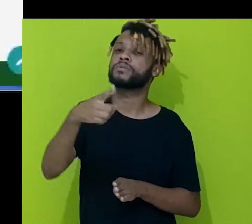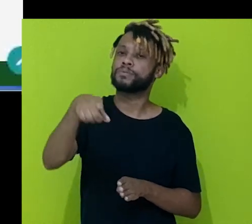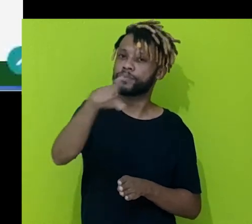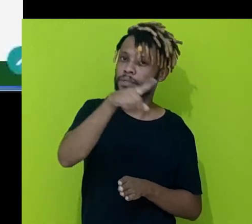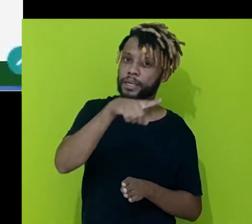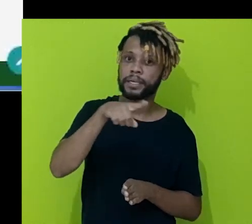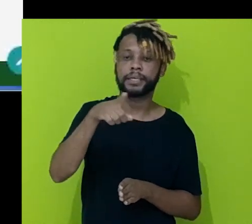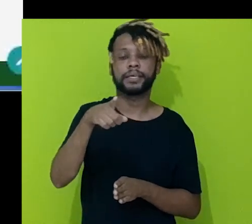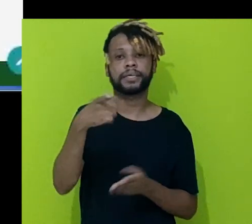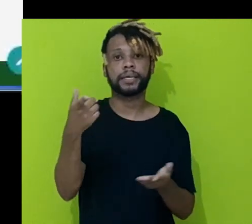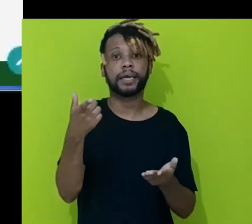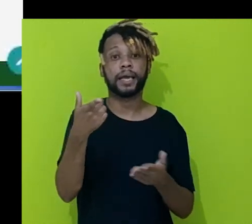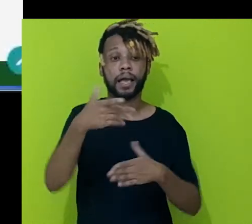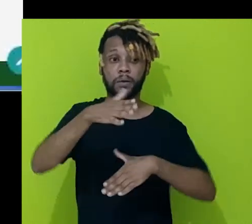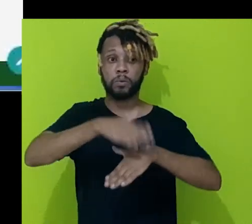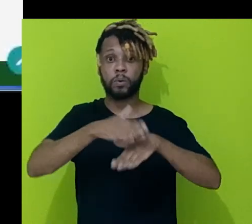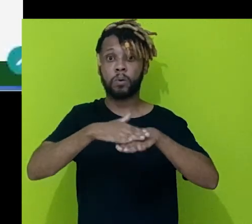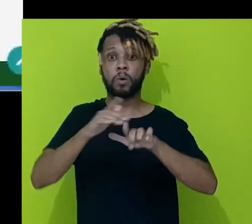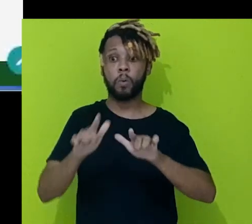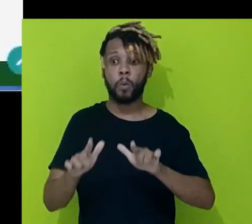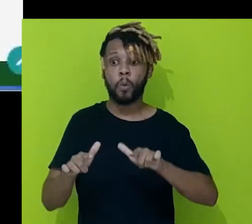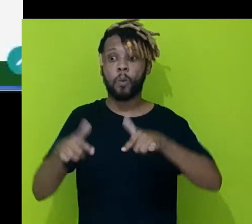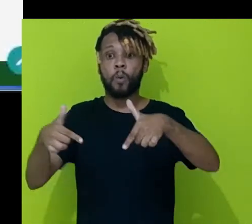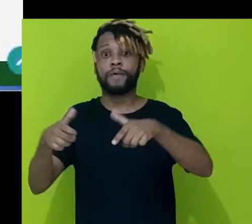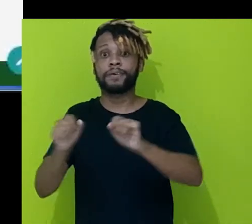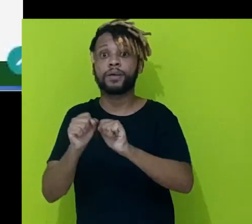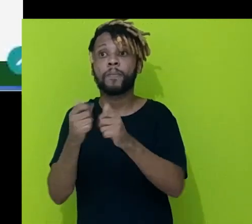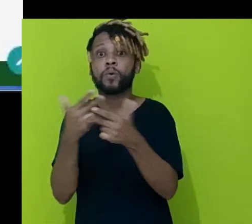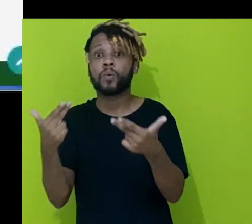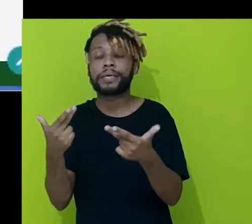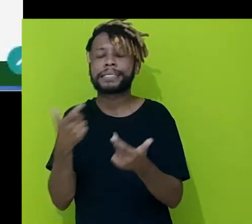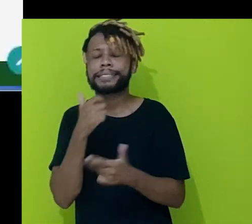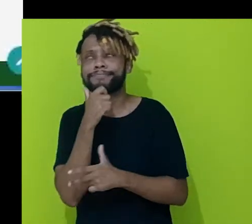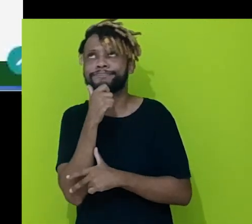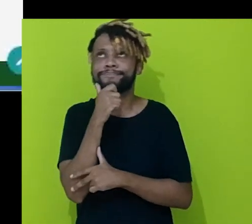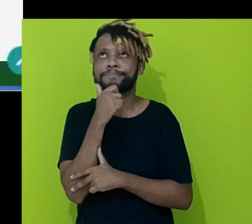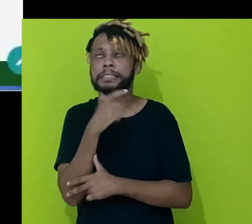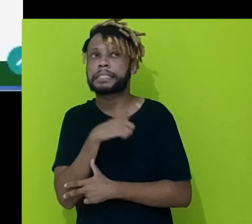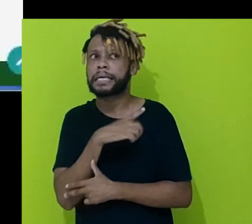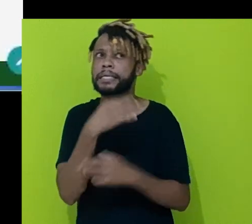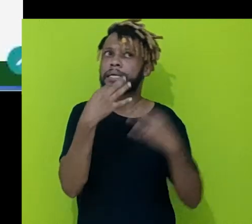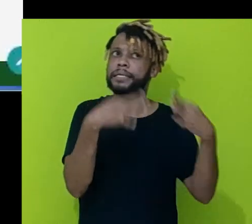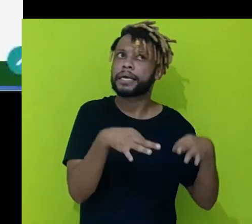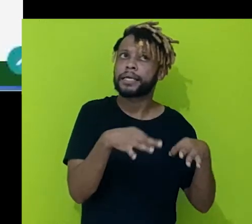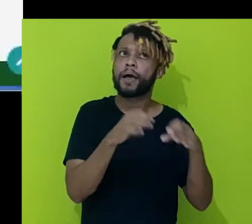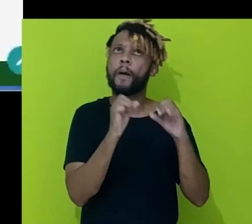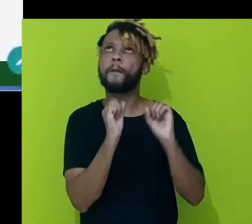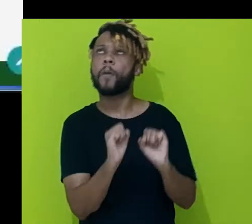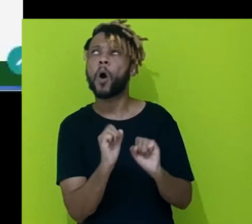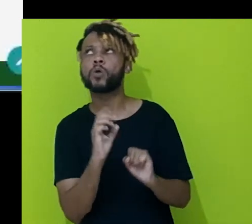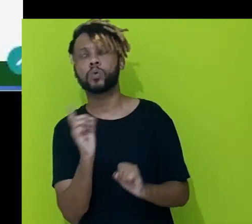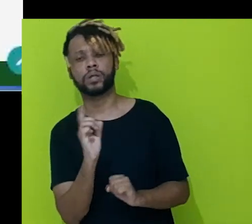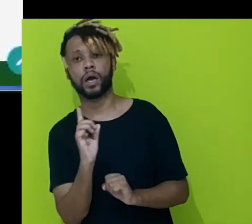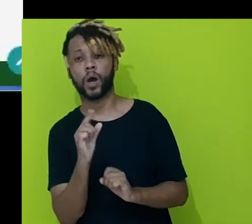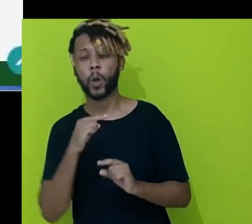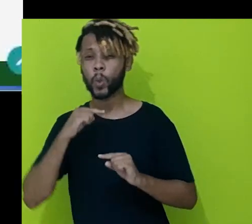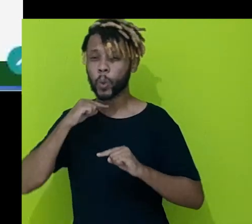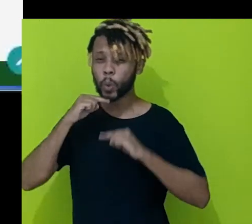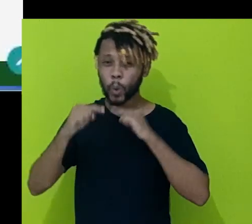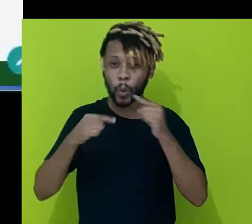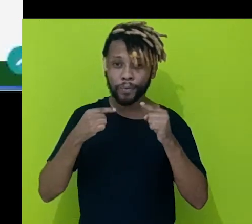as pessoas não tomem iniciativa de fazer algo que não tenha certeza se pode. Na